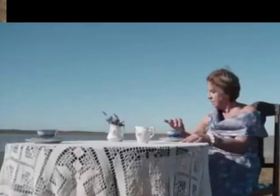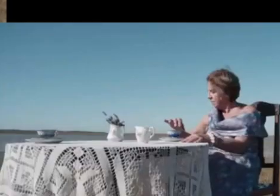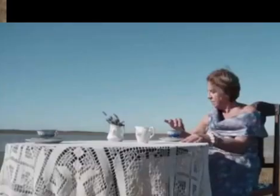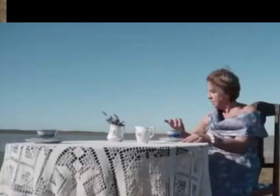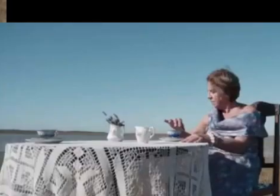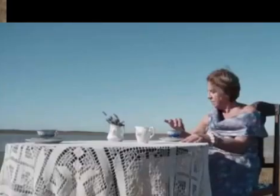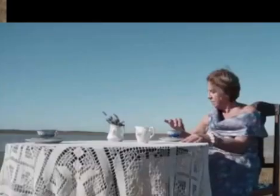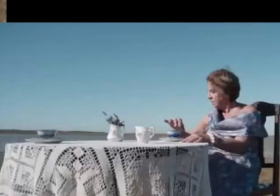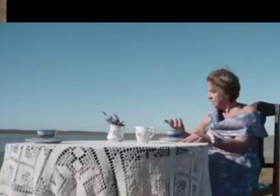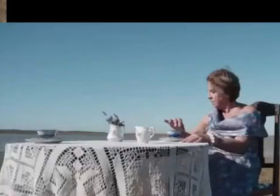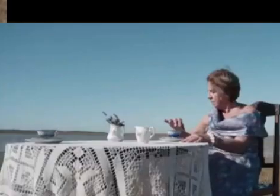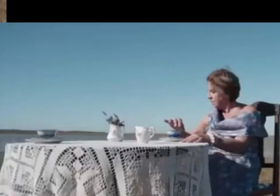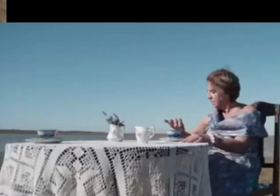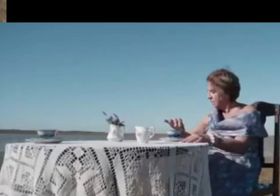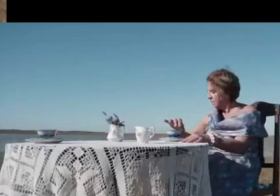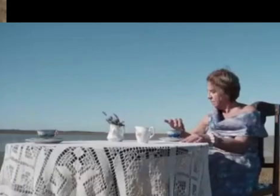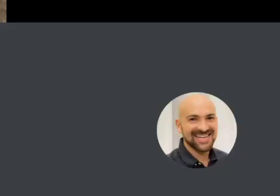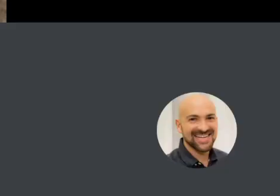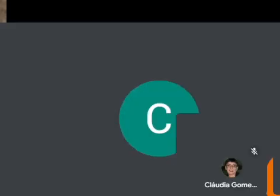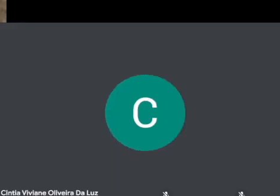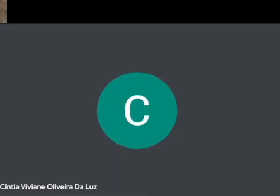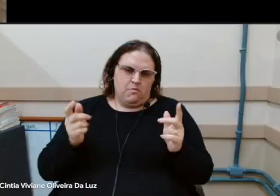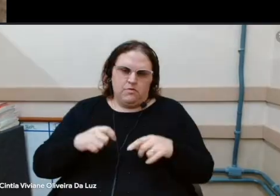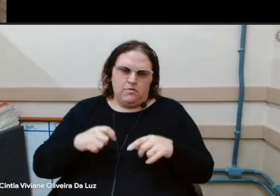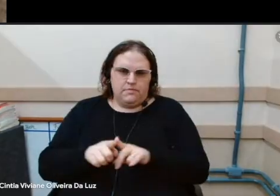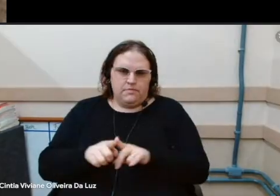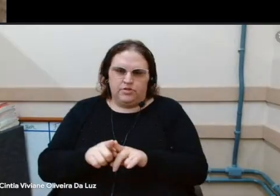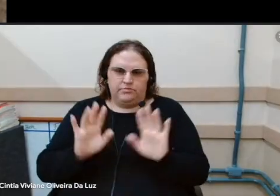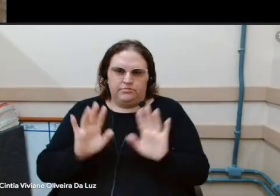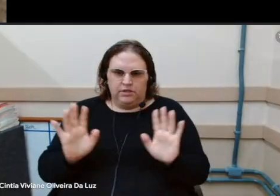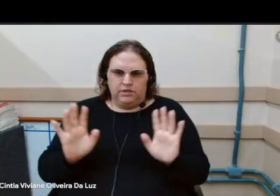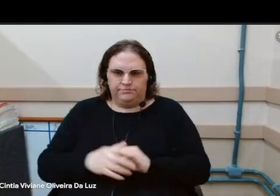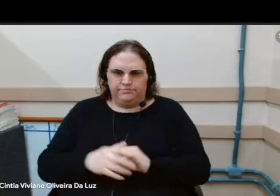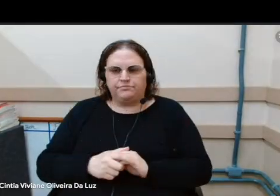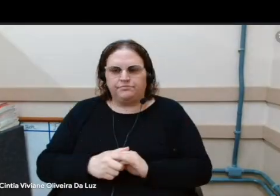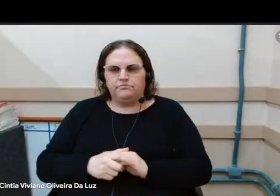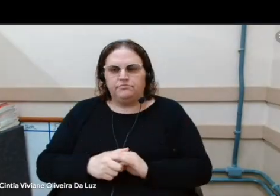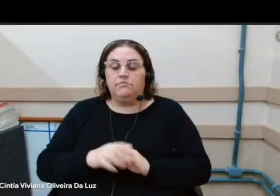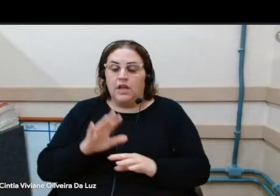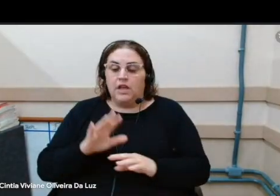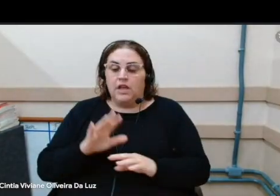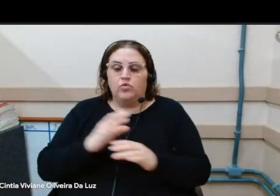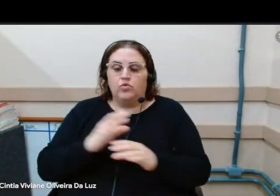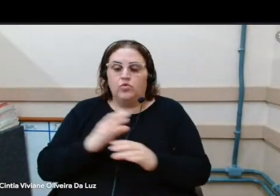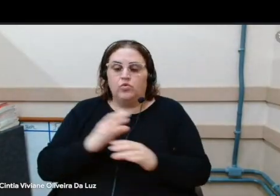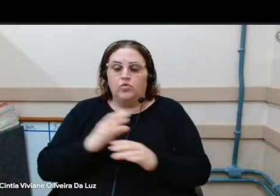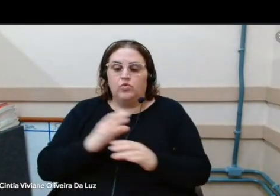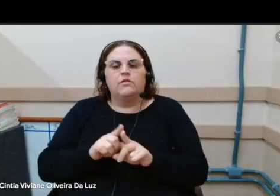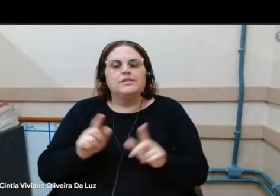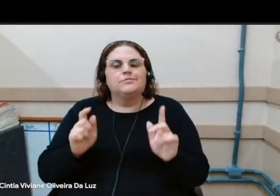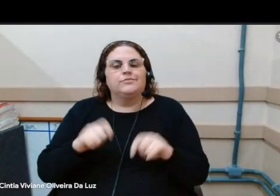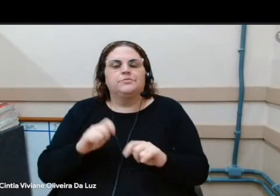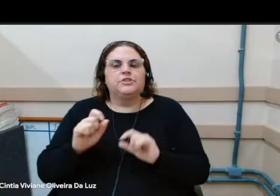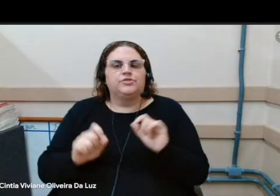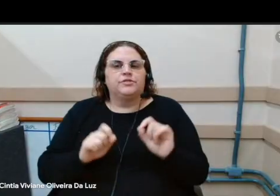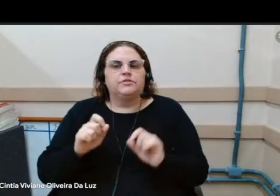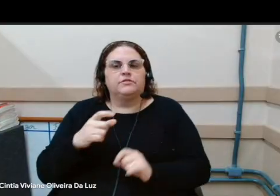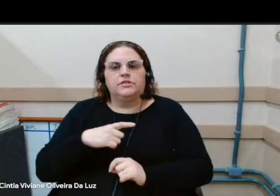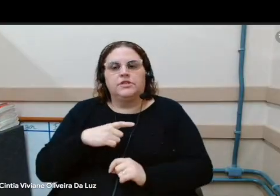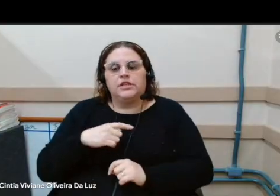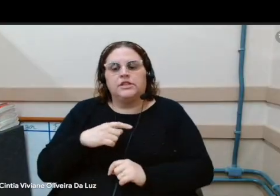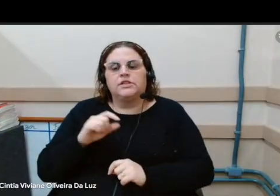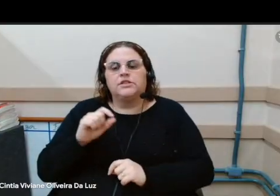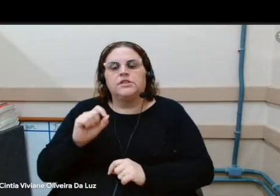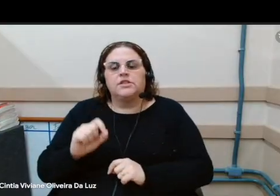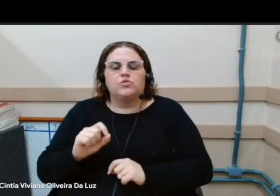e era mais para abrir essas possibilidades aí também e e concluir eu acho com essa possibilidade